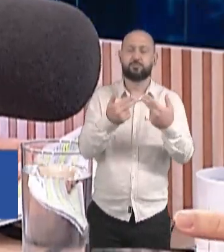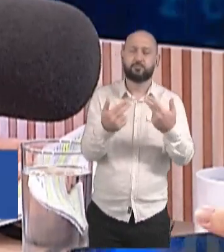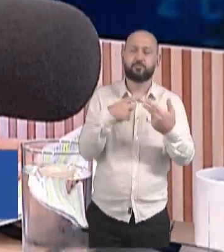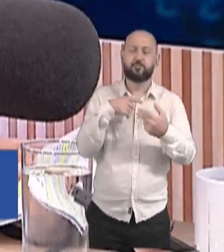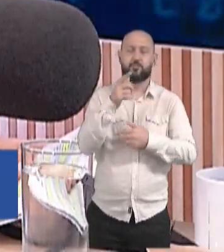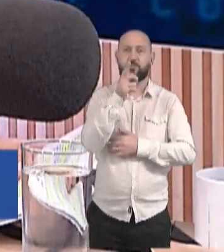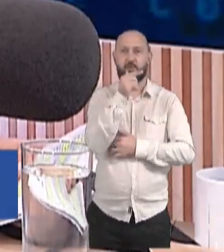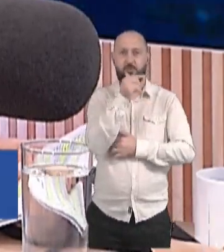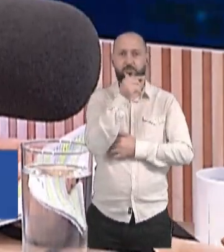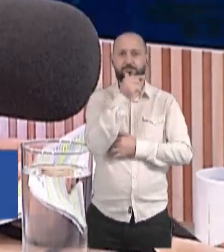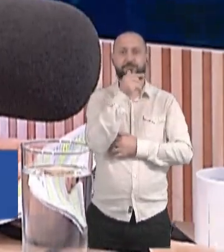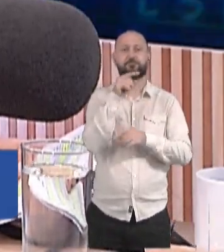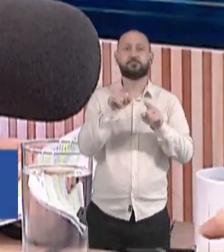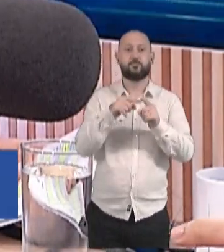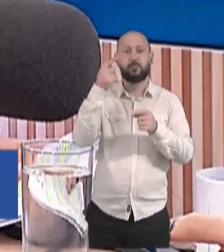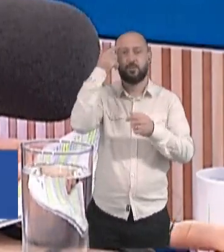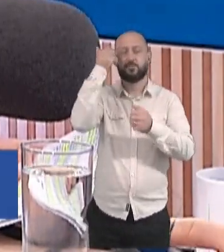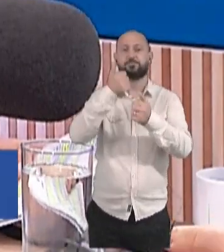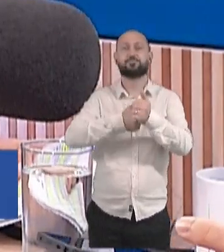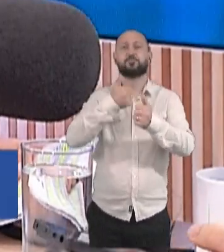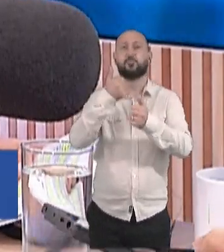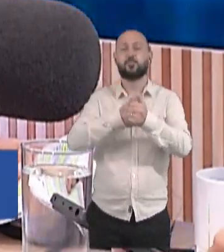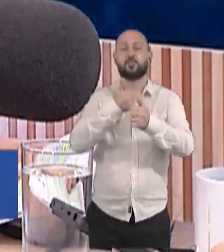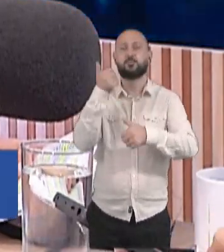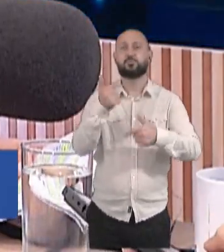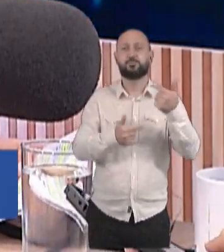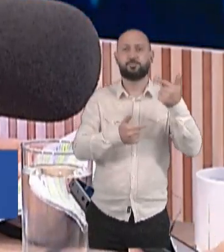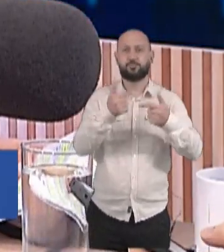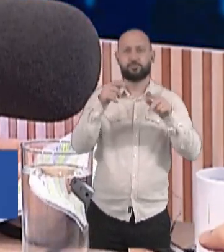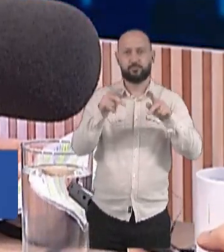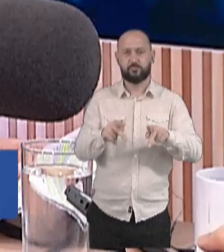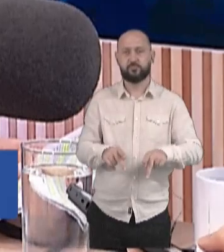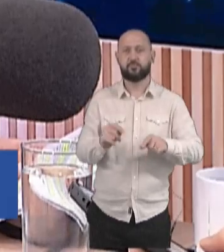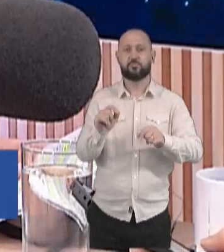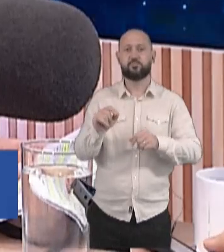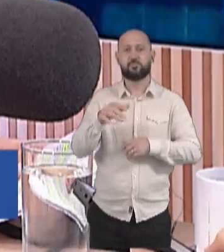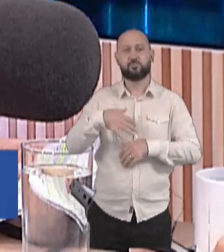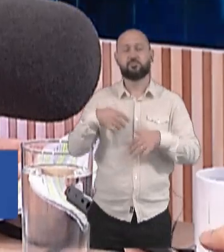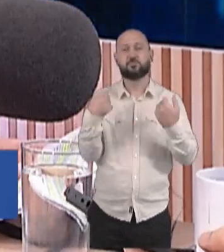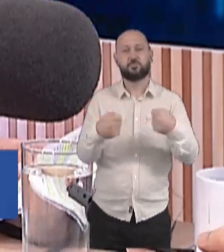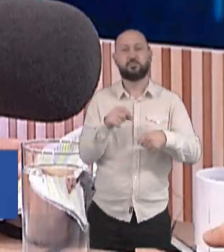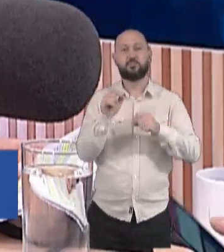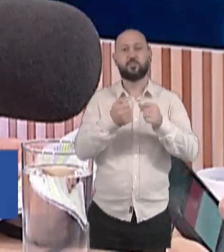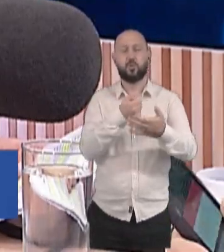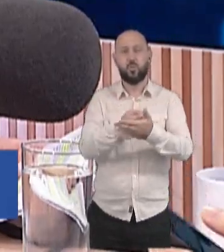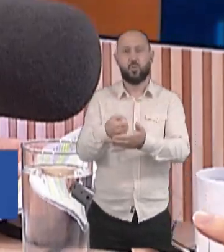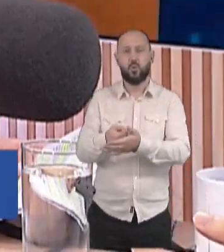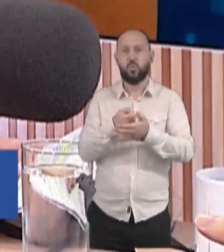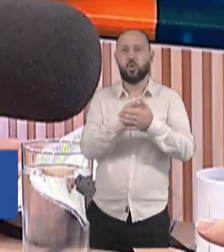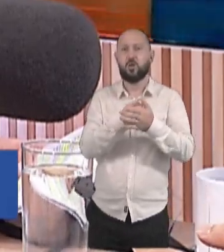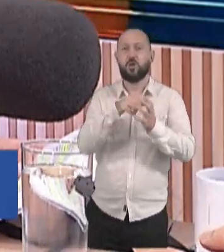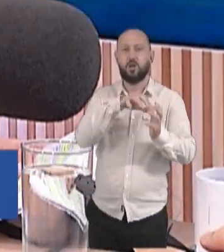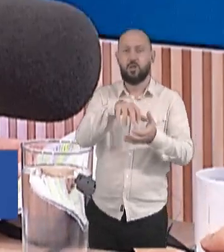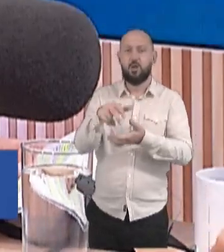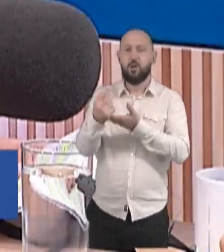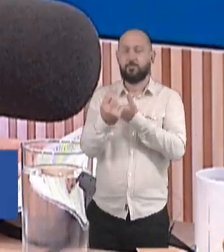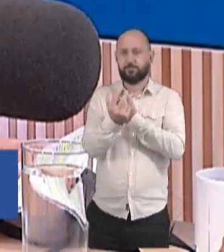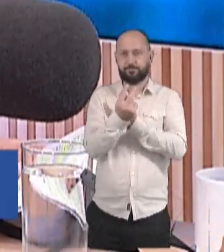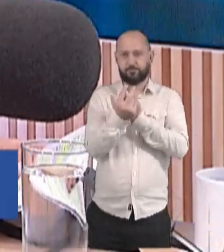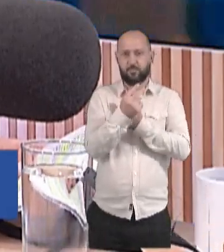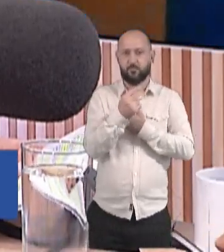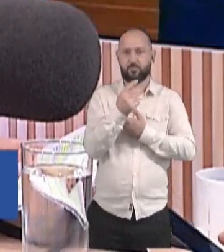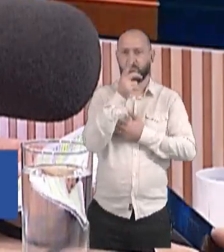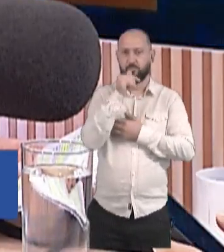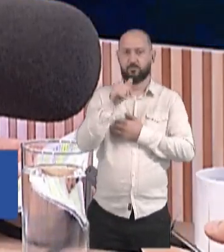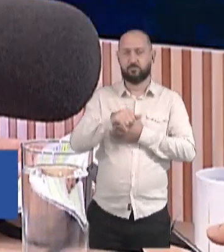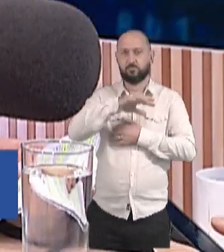recursos hídricos e também uma reflexão sobre as políticas públicas necessárias para garantir a sustentabilidade